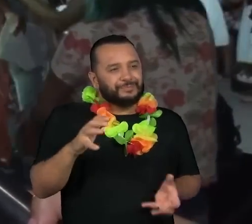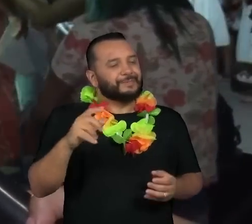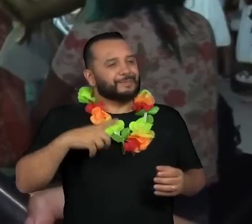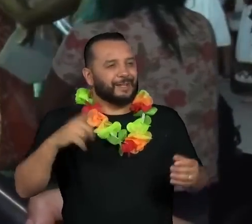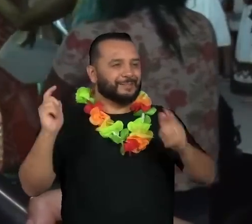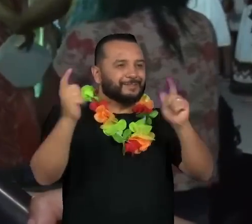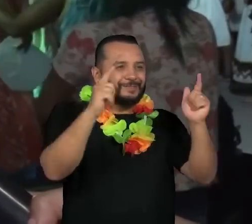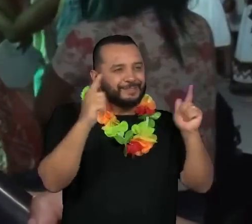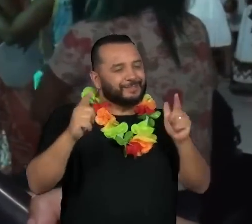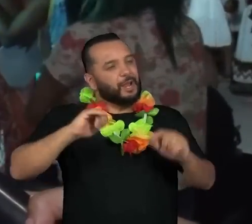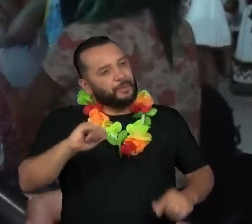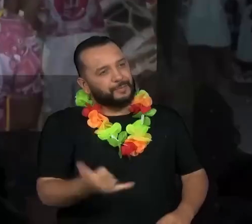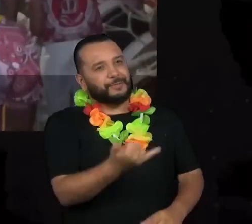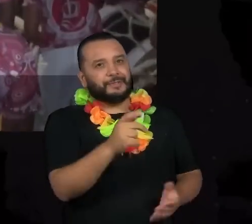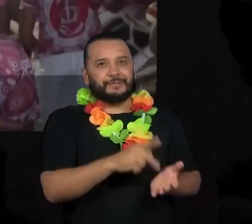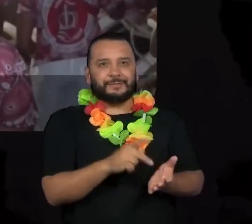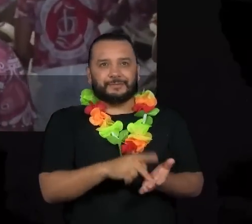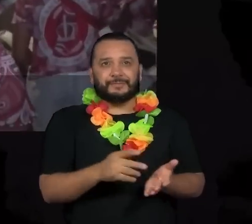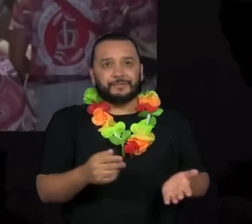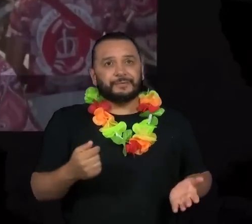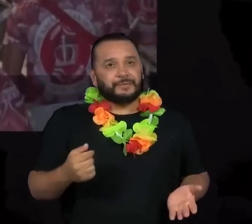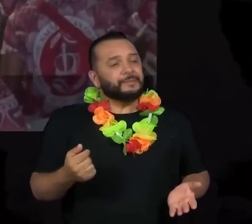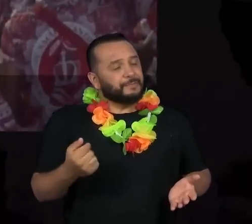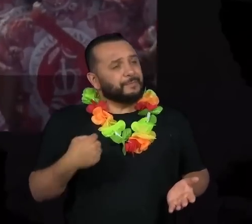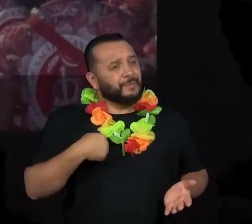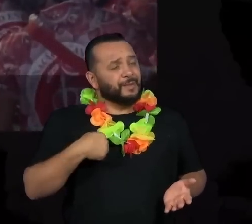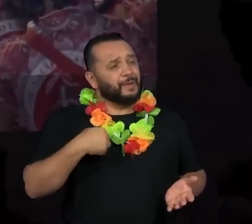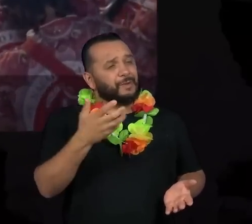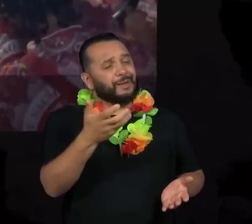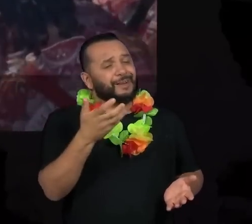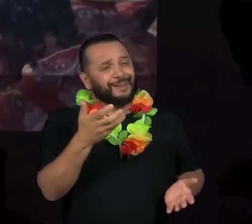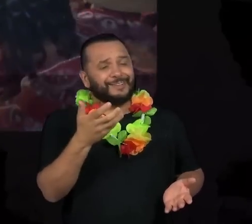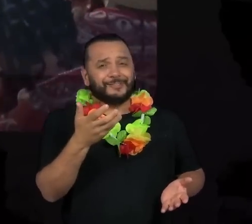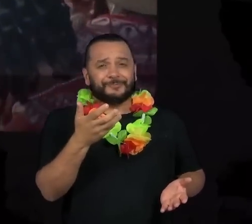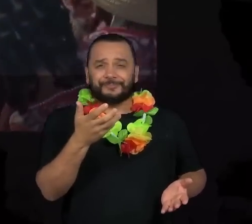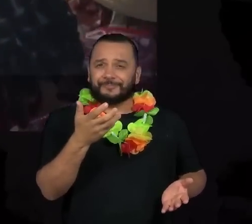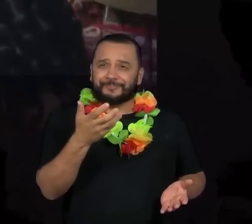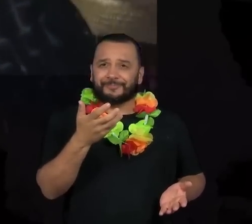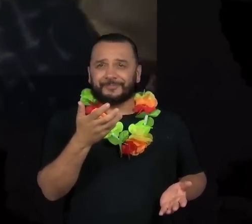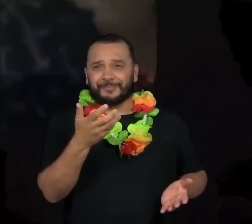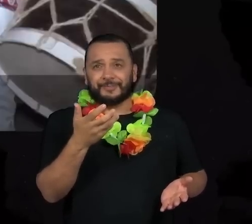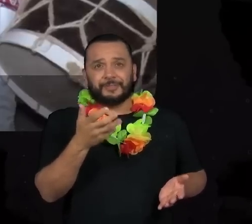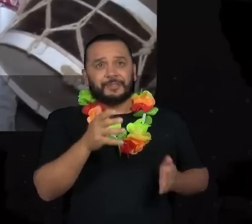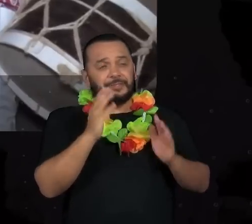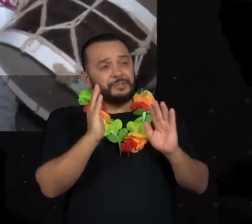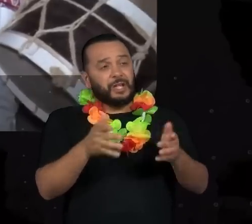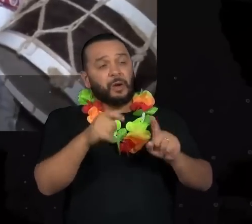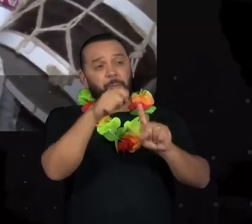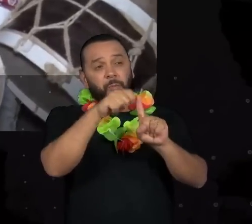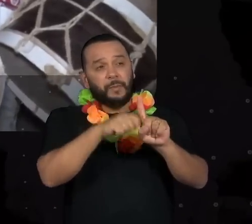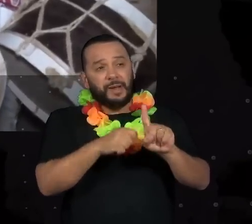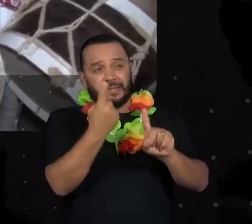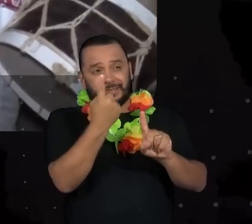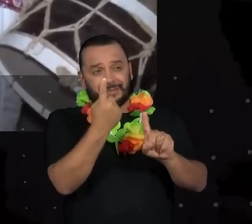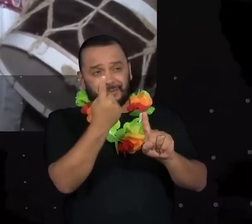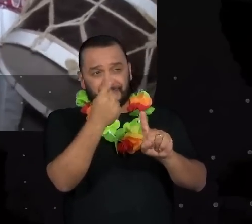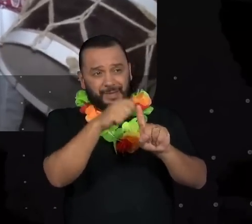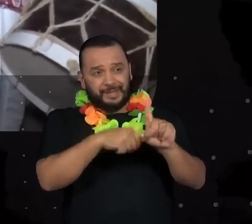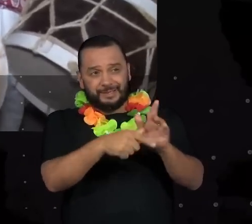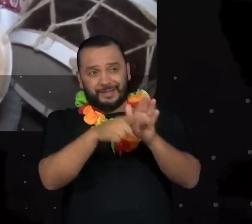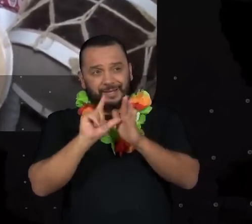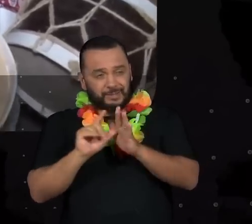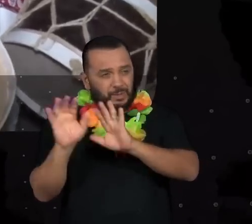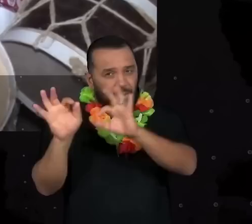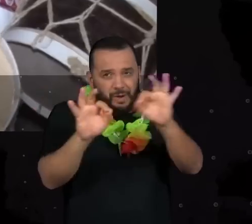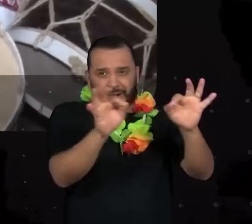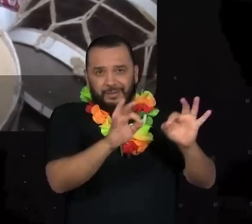né? Aproveitar, né? Eu mesmo me organizo uns meses antes, né? Porque a gente tem que